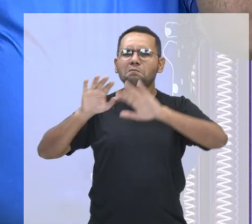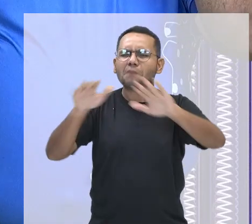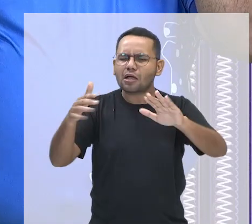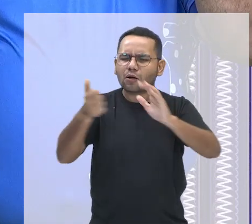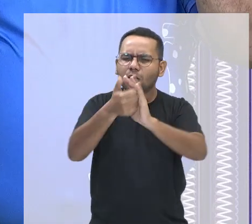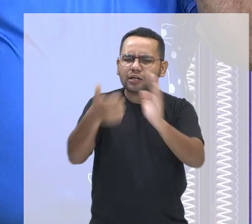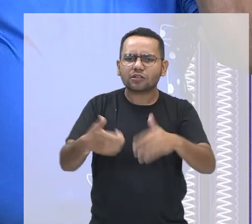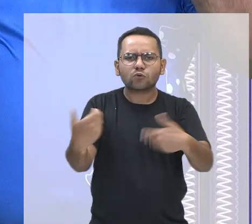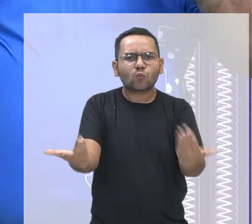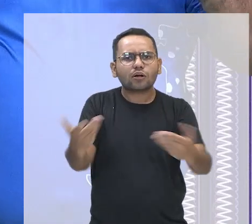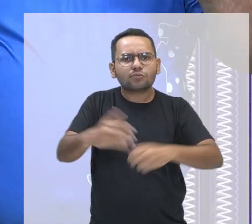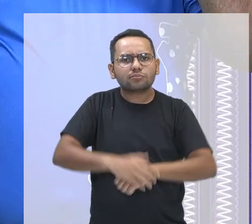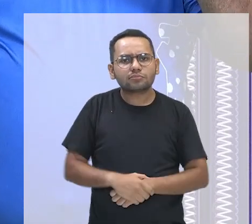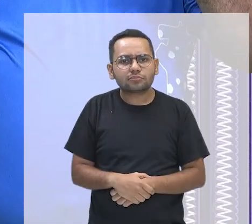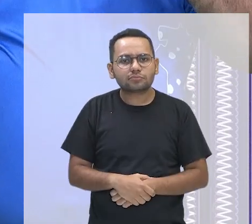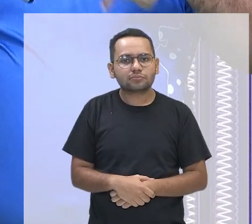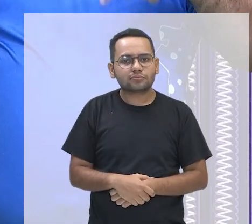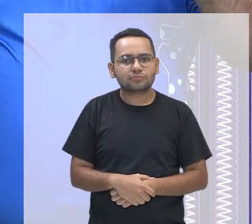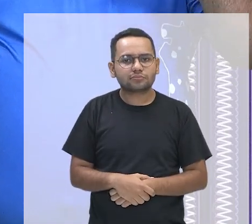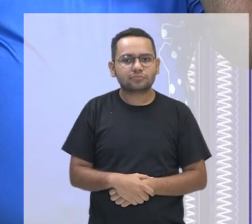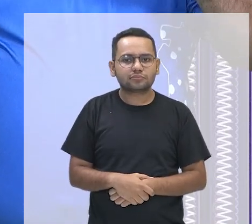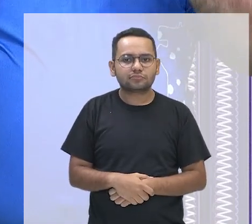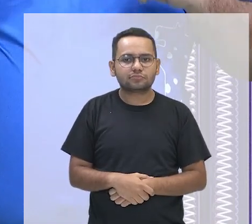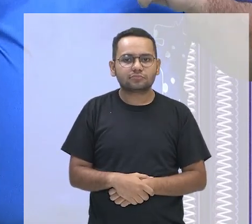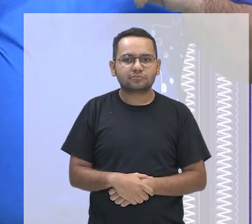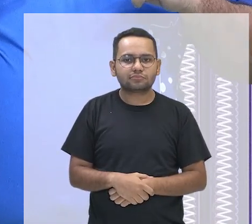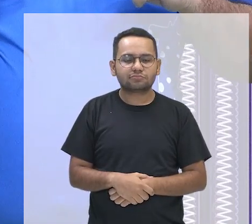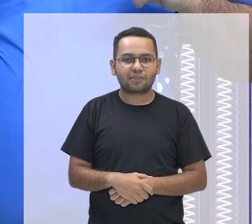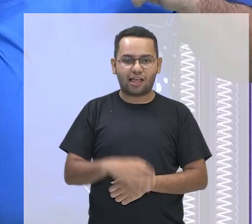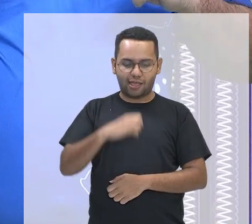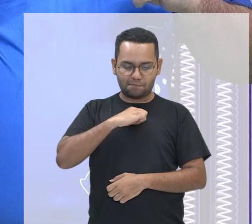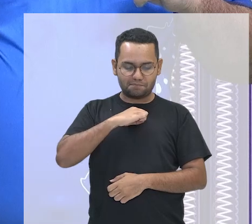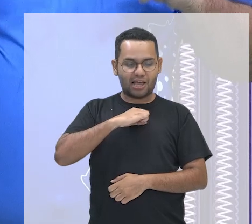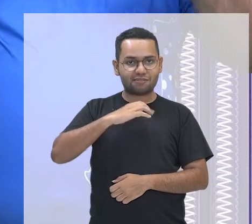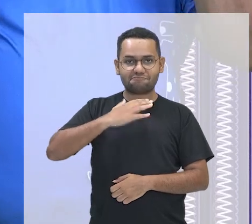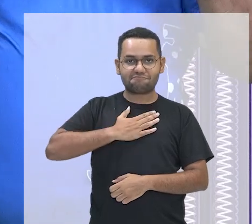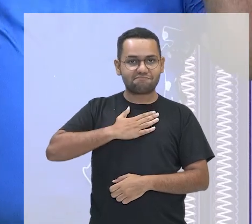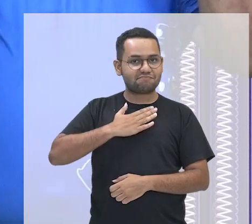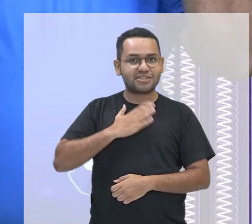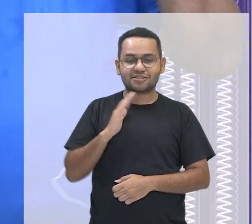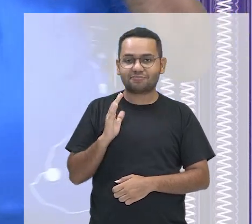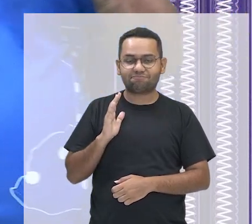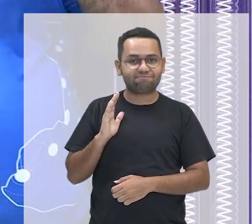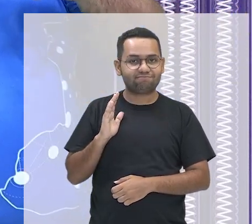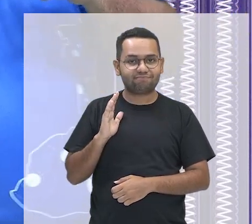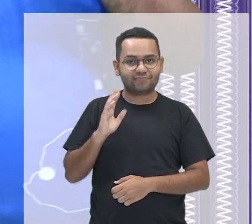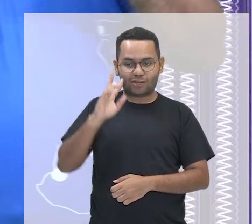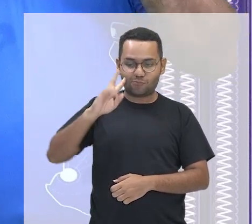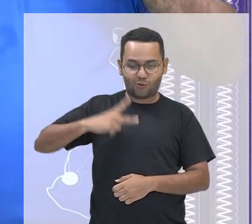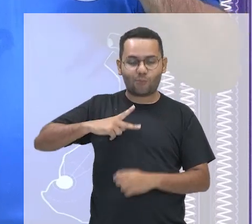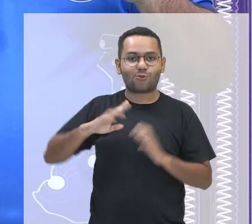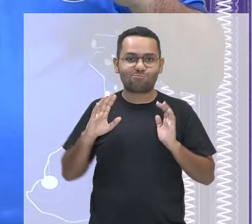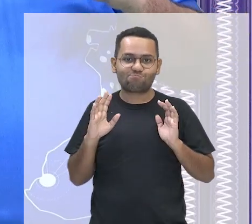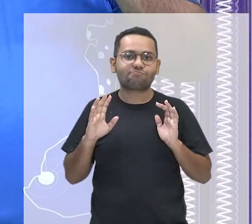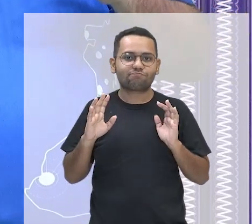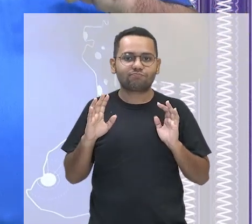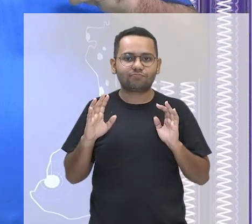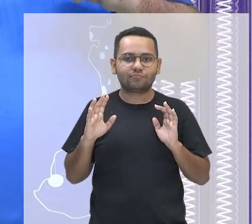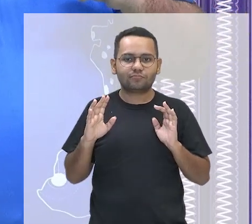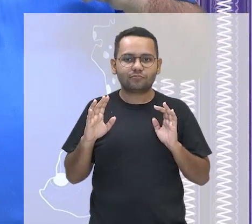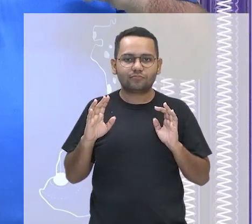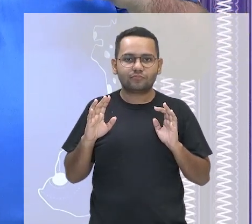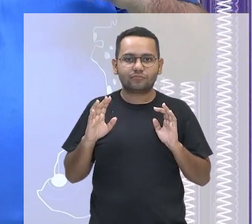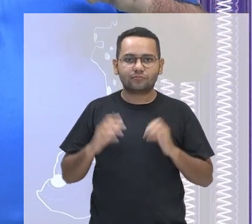O amor a si próprio. O amor a si próprio é o